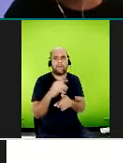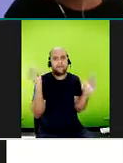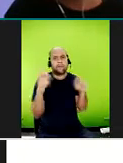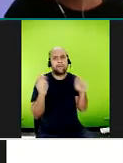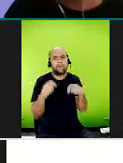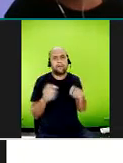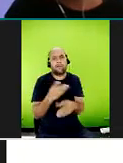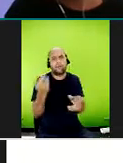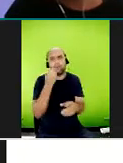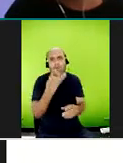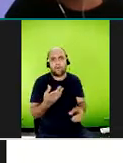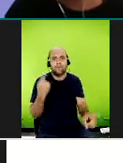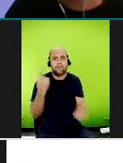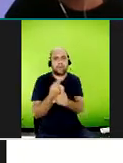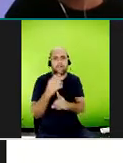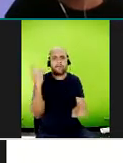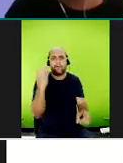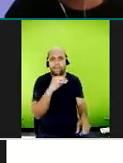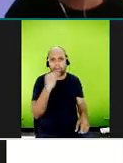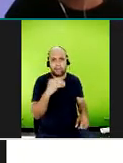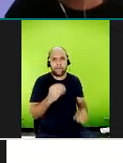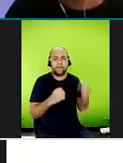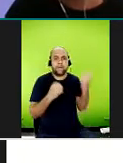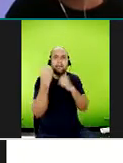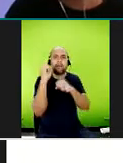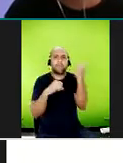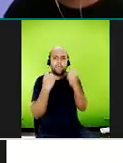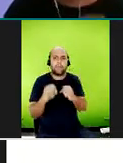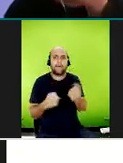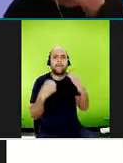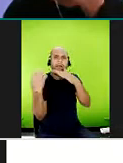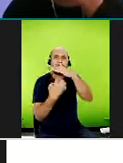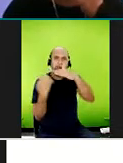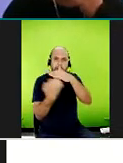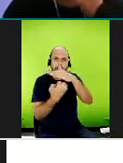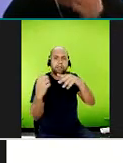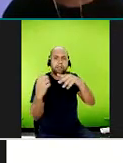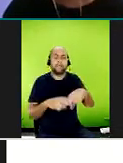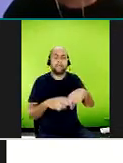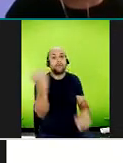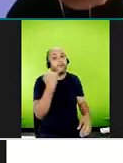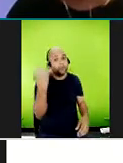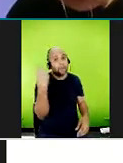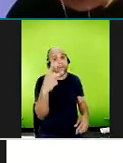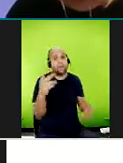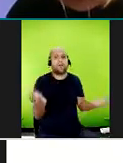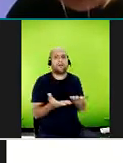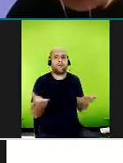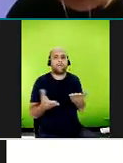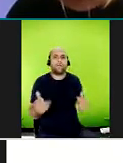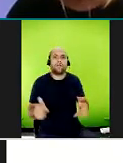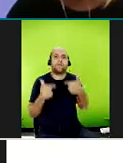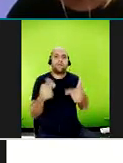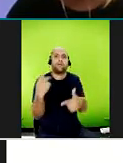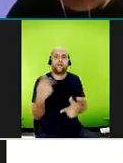vocês são bons News acharam tranquilamente a empresa que eu trabalho dado o tamanho EA relevância dela hoje em dia é no que ela faz